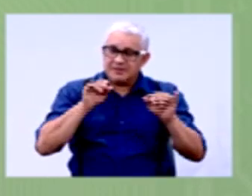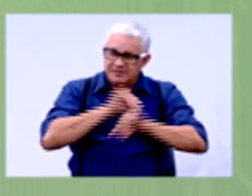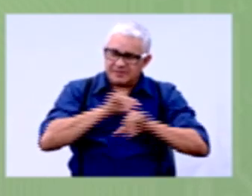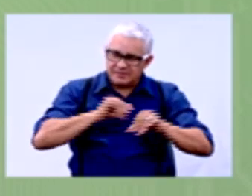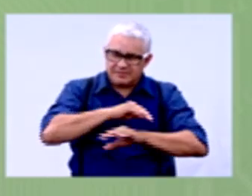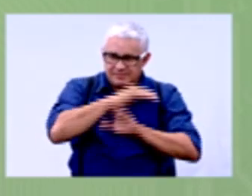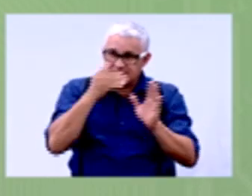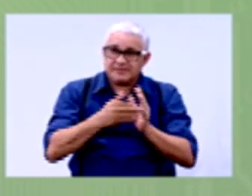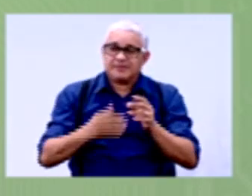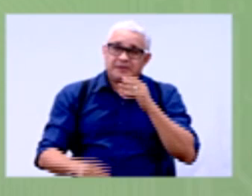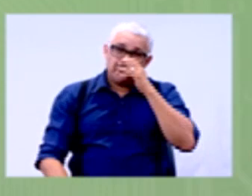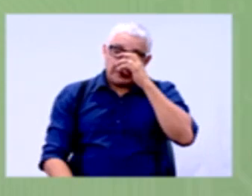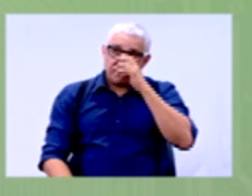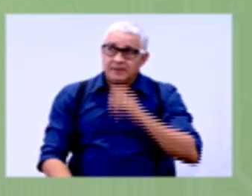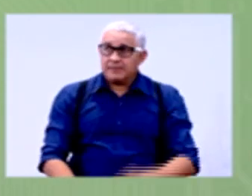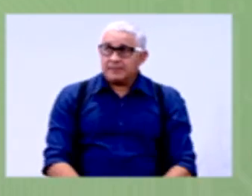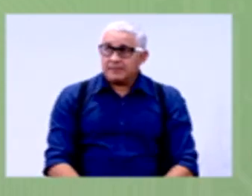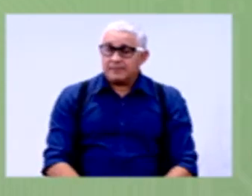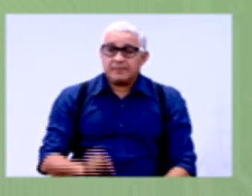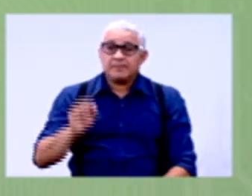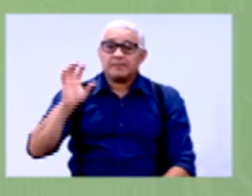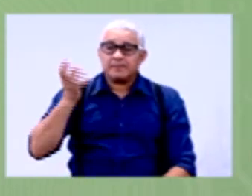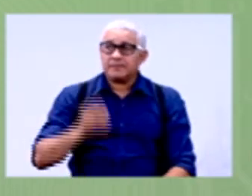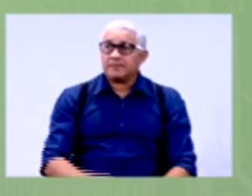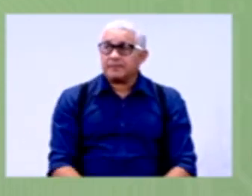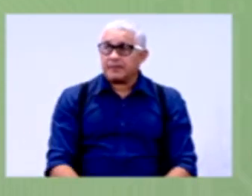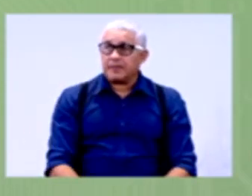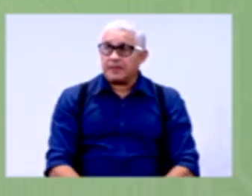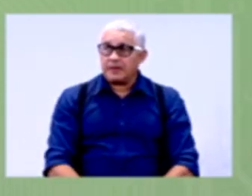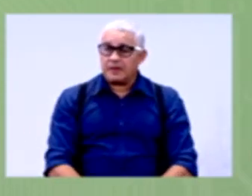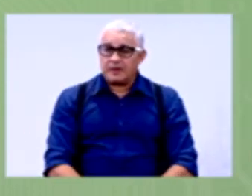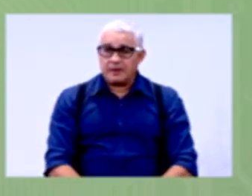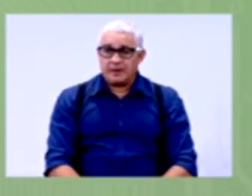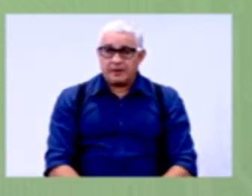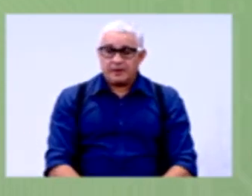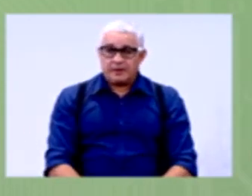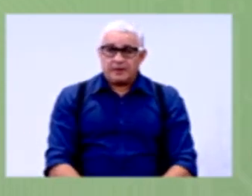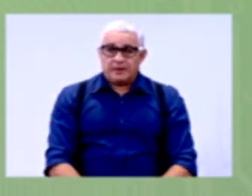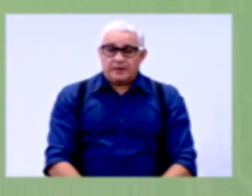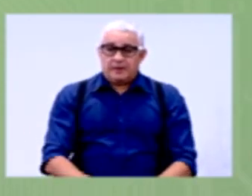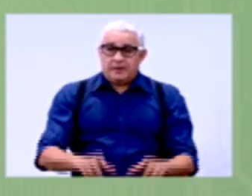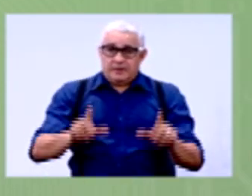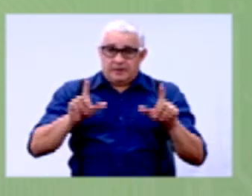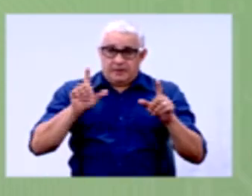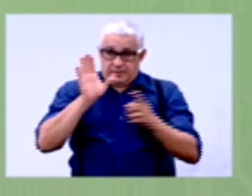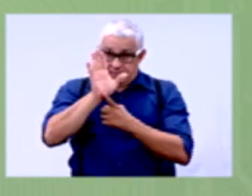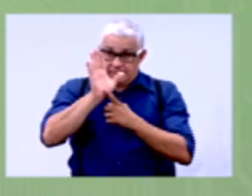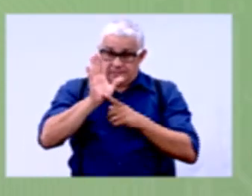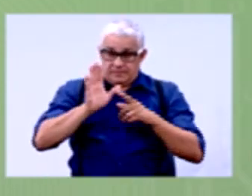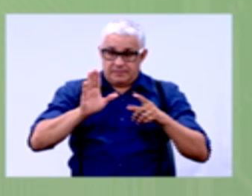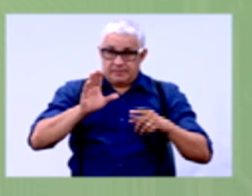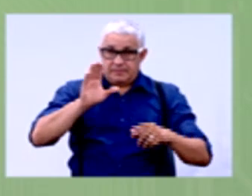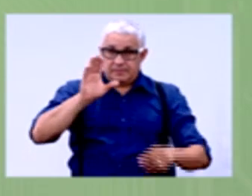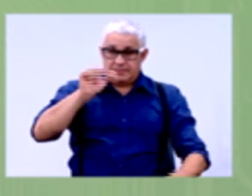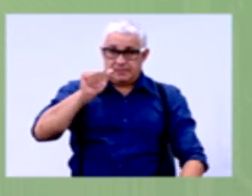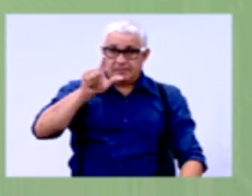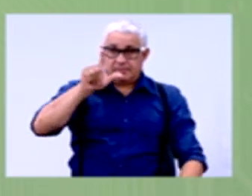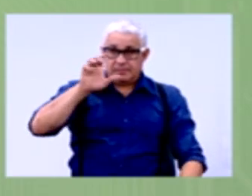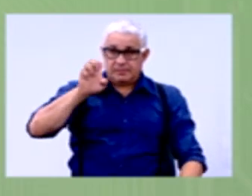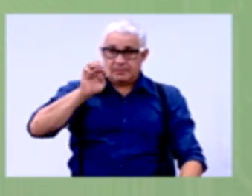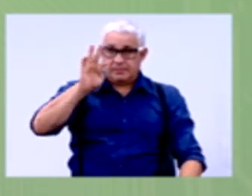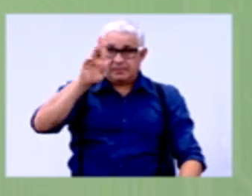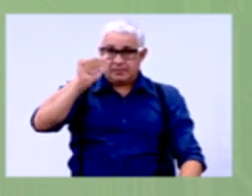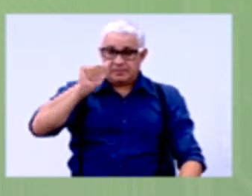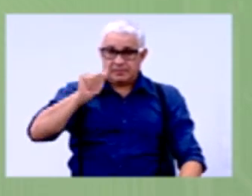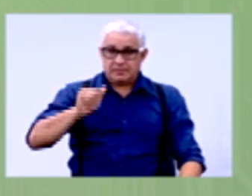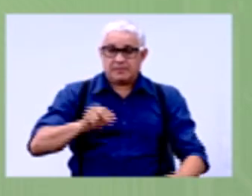informações. O que acontece aqui? Nós vamos exibir um alerta, né, na página,